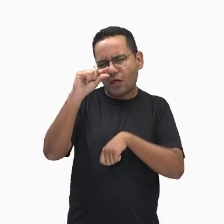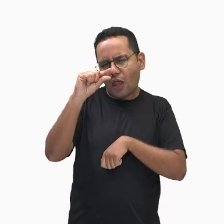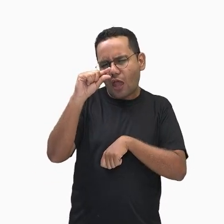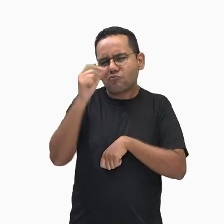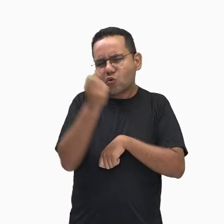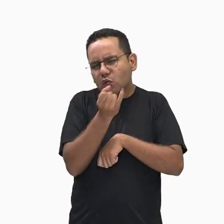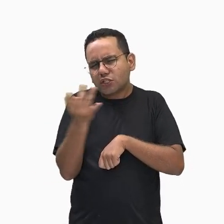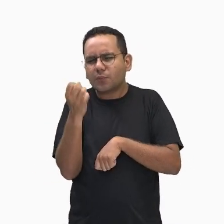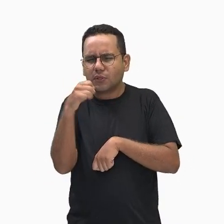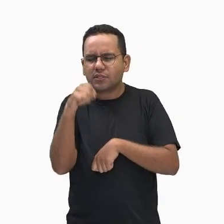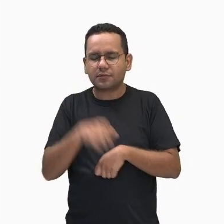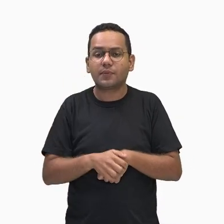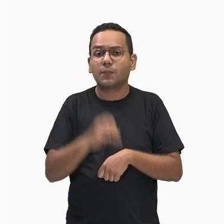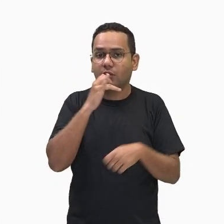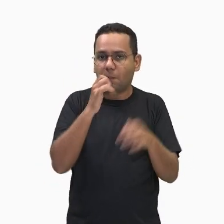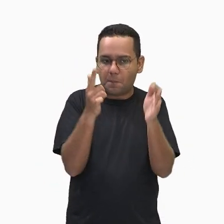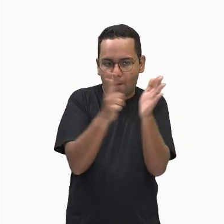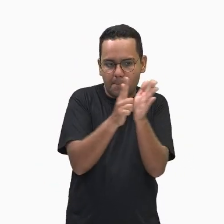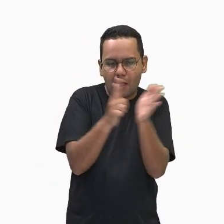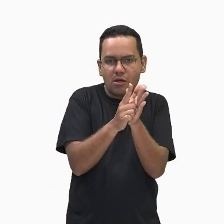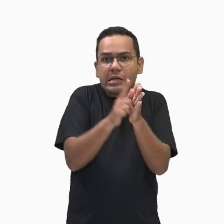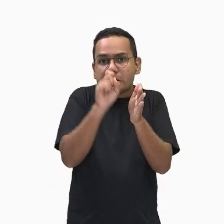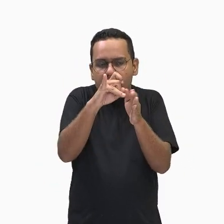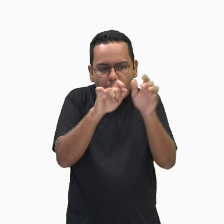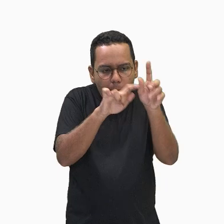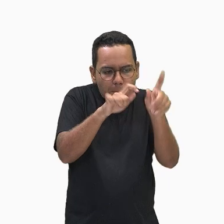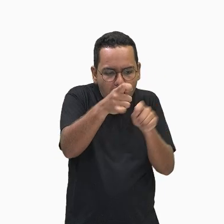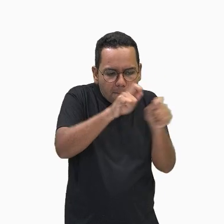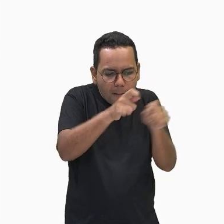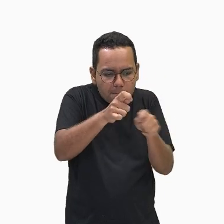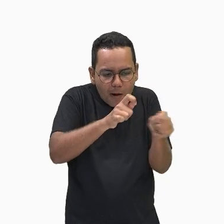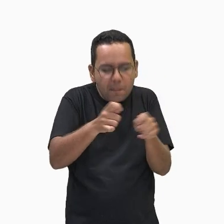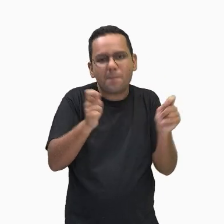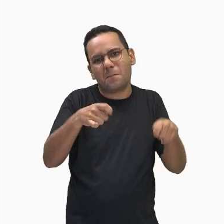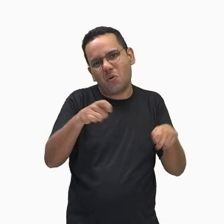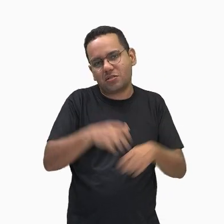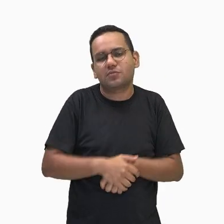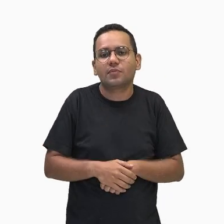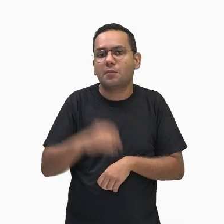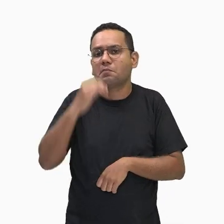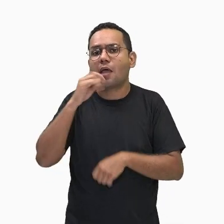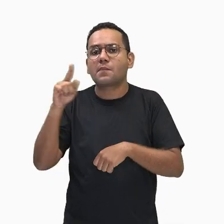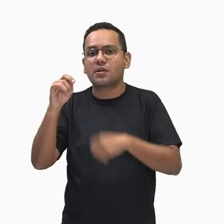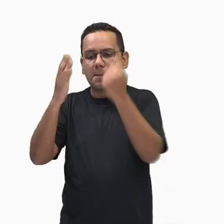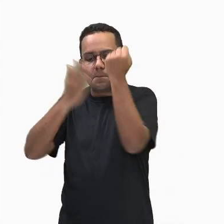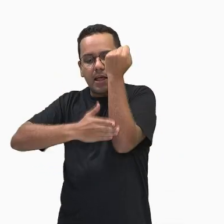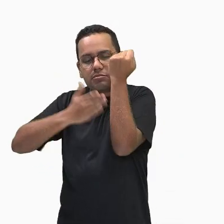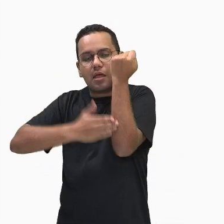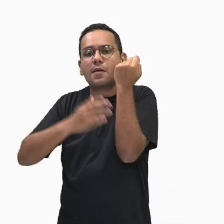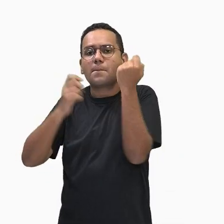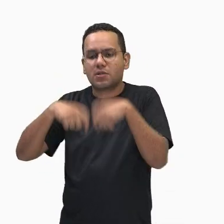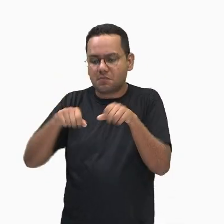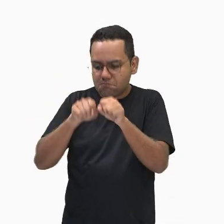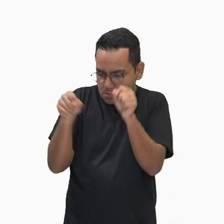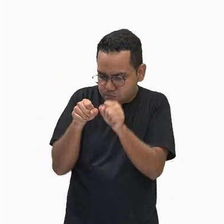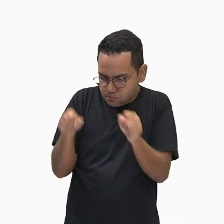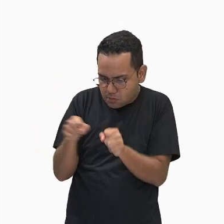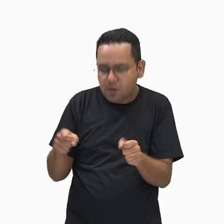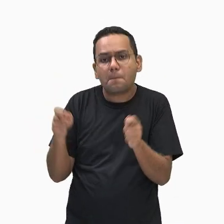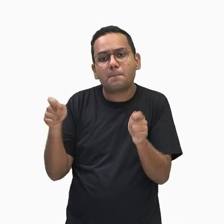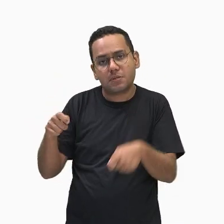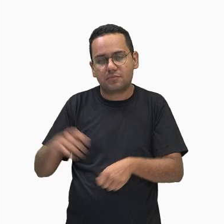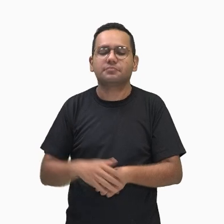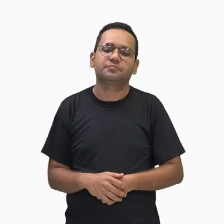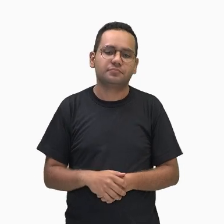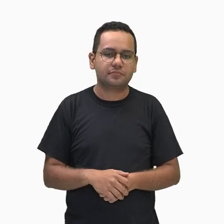ele pode ser rasgado em pedaços menores. Um pedaço de madeira ele pode ser quebrado em pedaços menores também, tá bom? Então